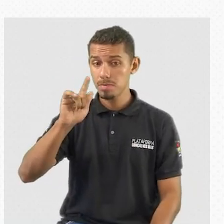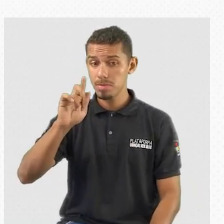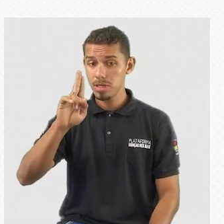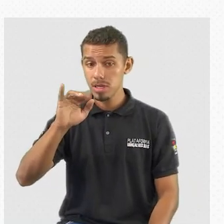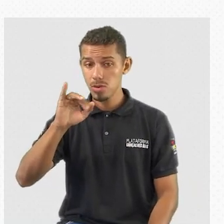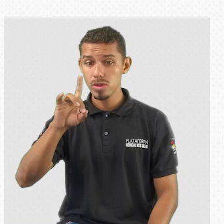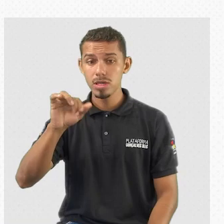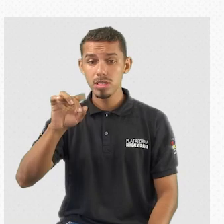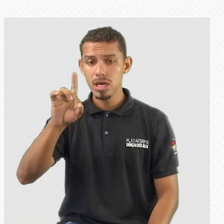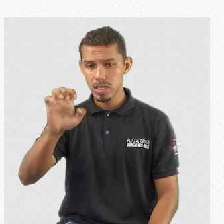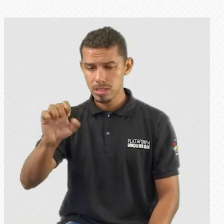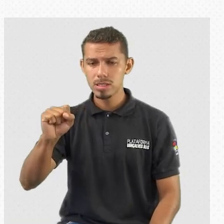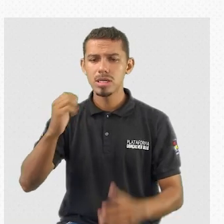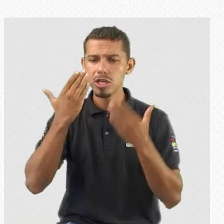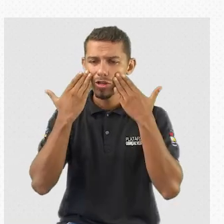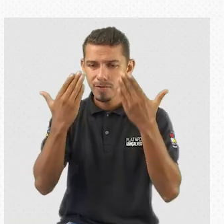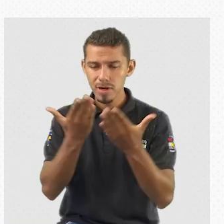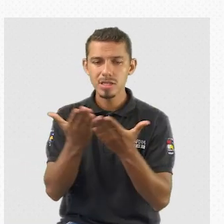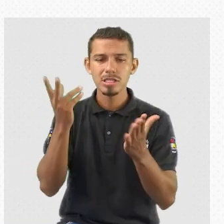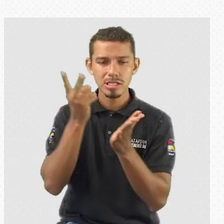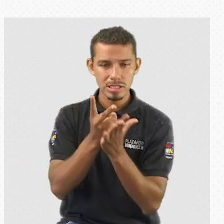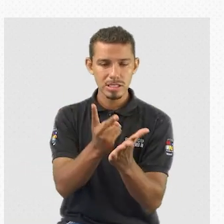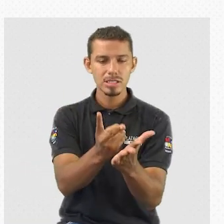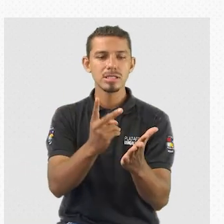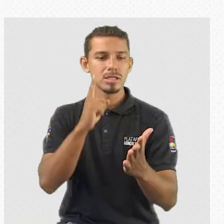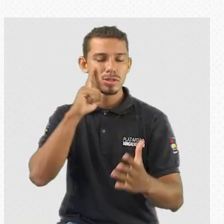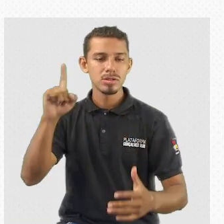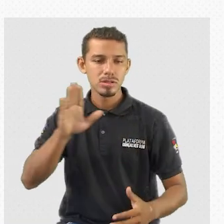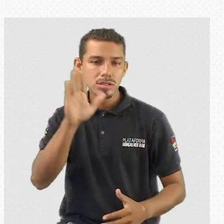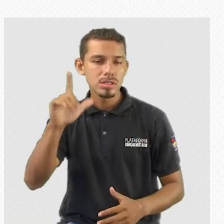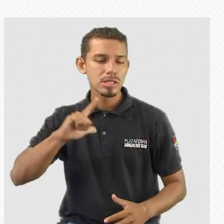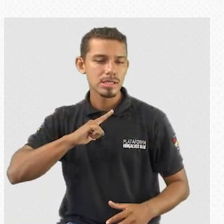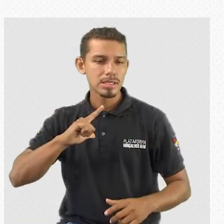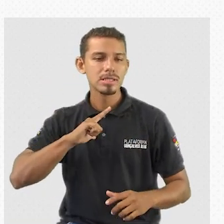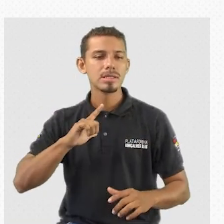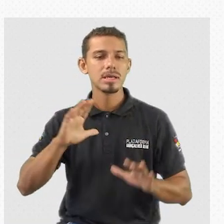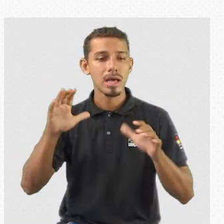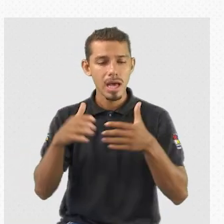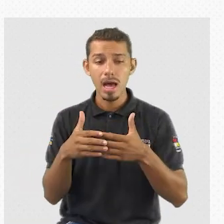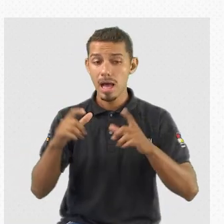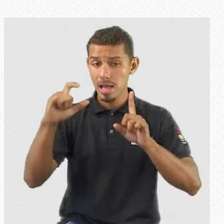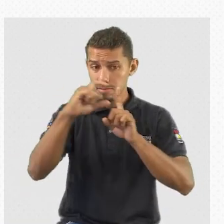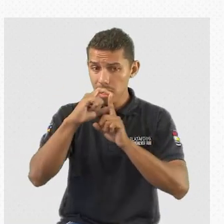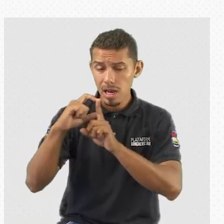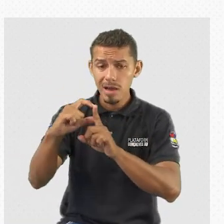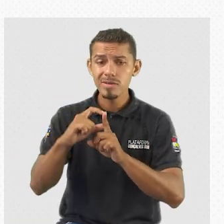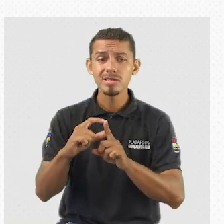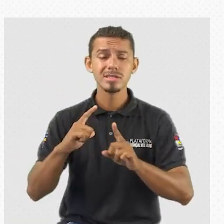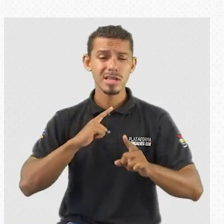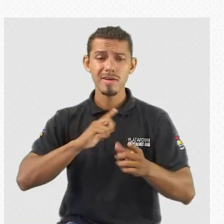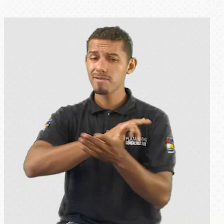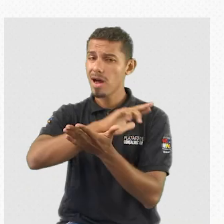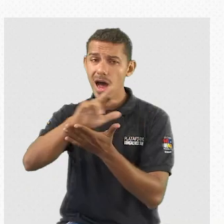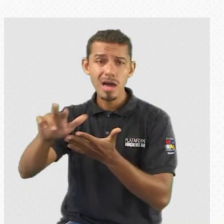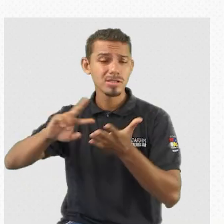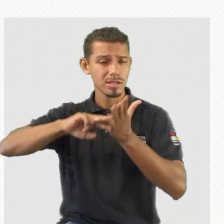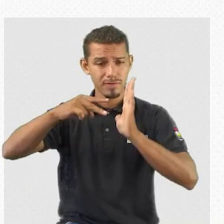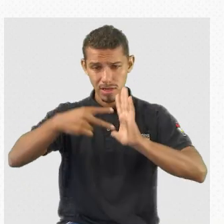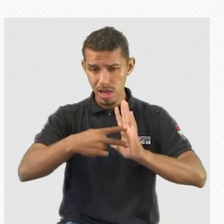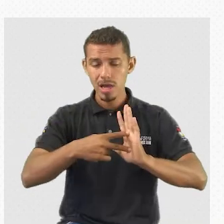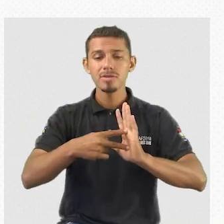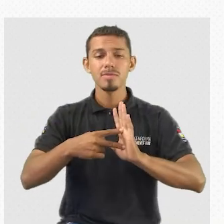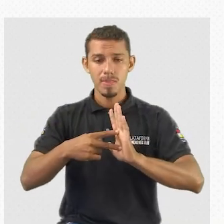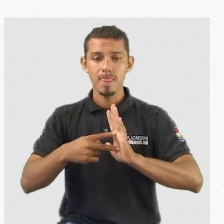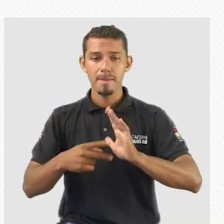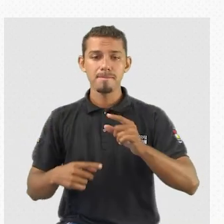exemplo, a gente está o tempo todo tendo acesso a palavras que podem ter vários significados, né?